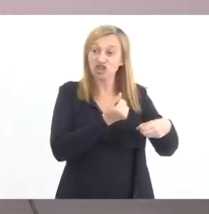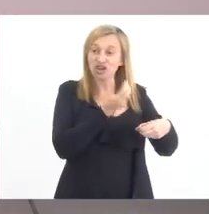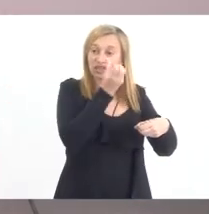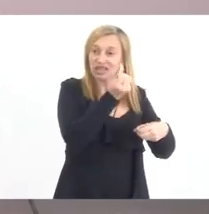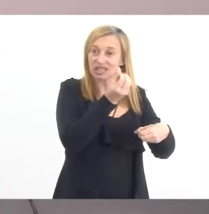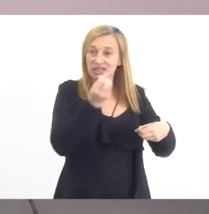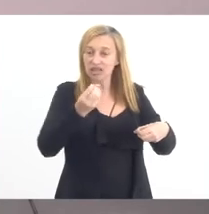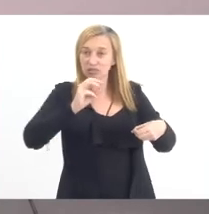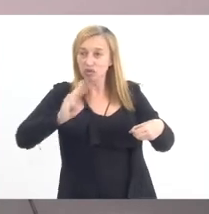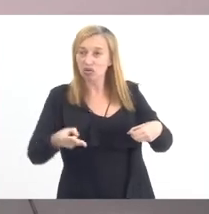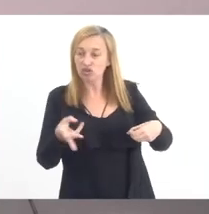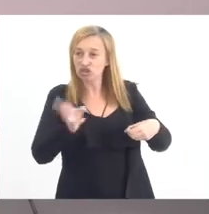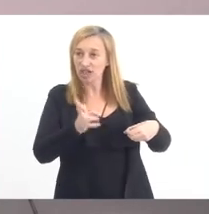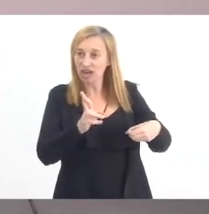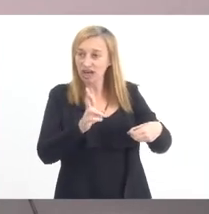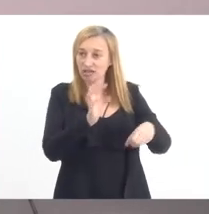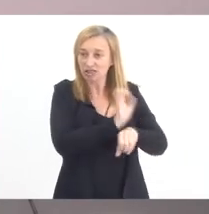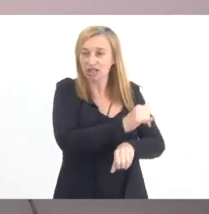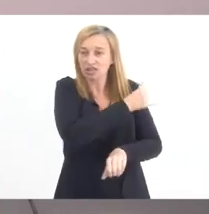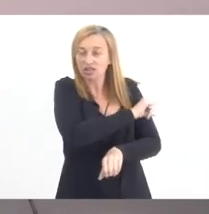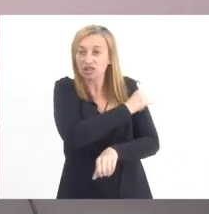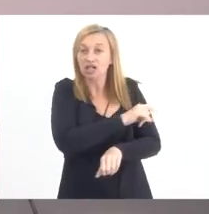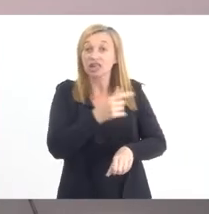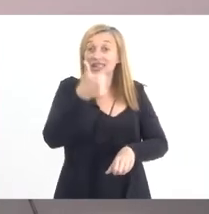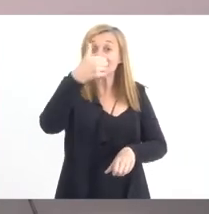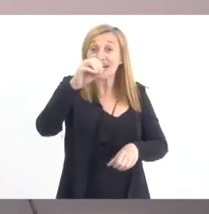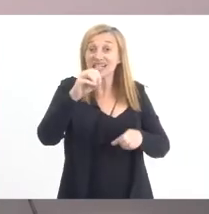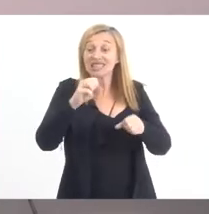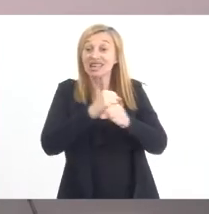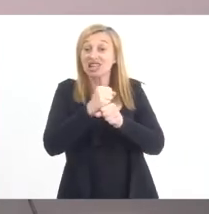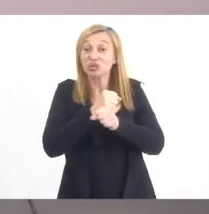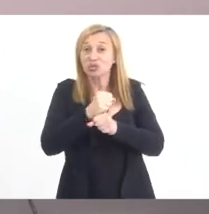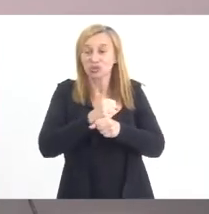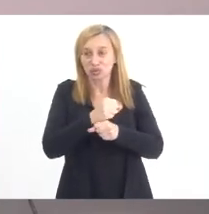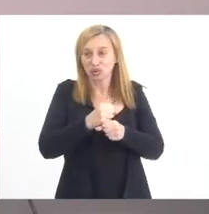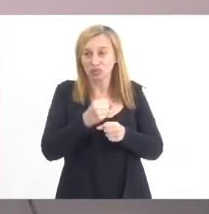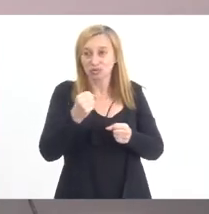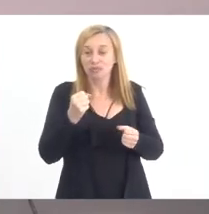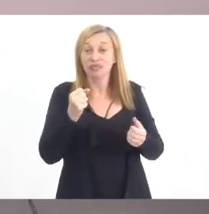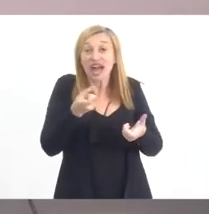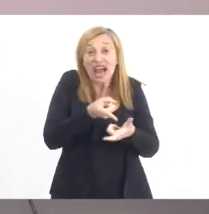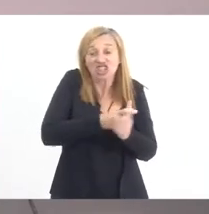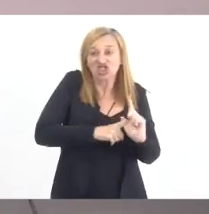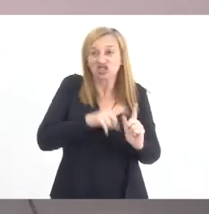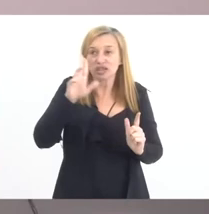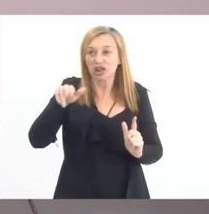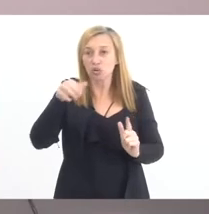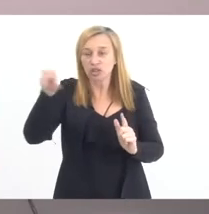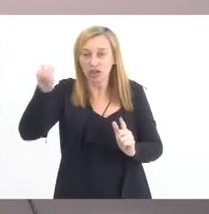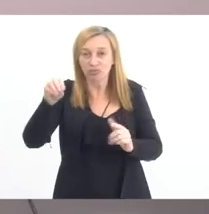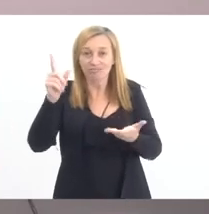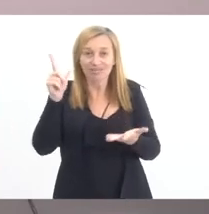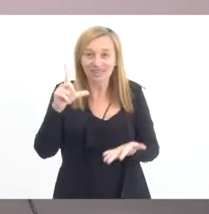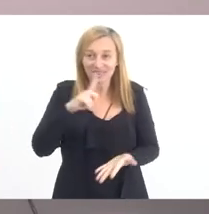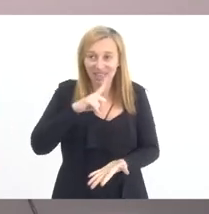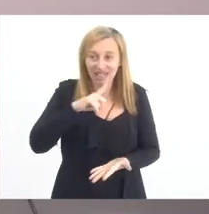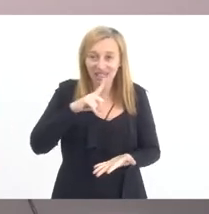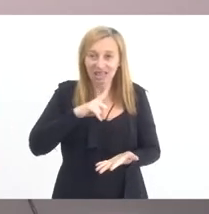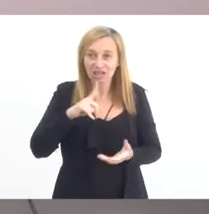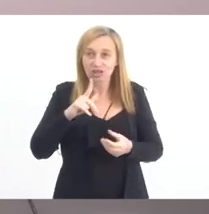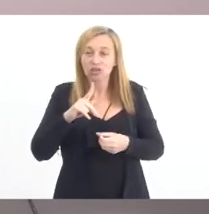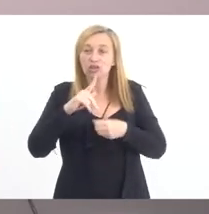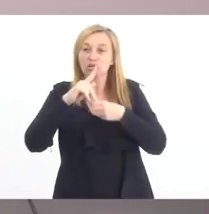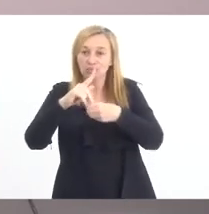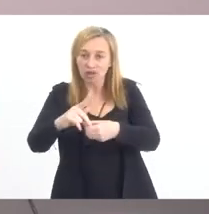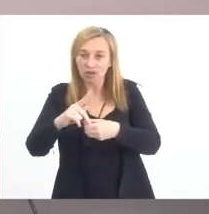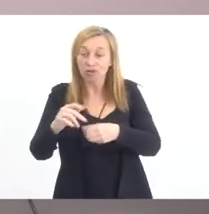600 milhões de reais durante 10 anos. A dívida que a União tem da questão dos royalties do petróleo